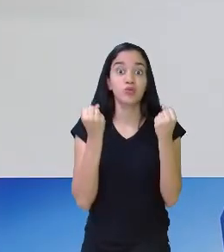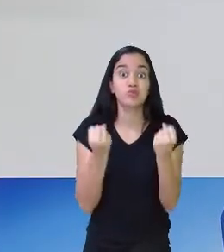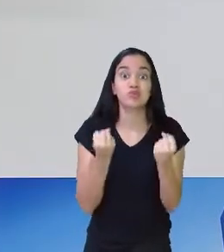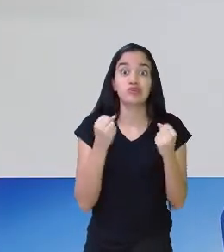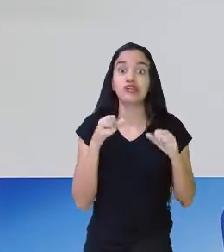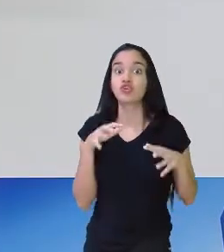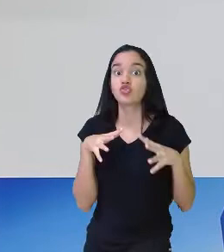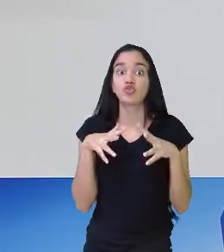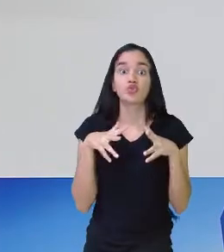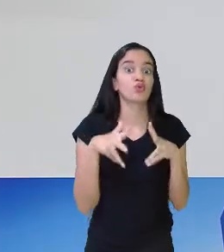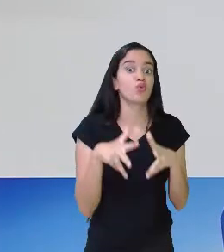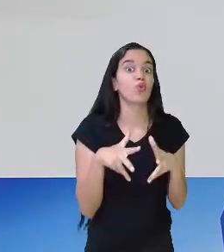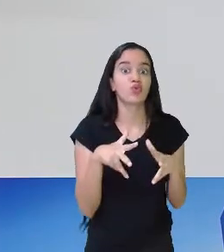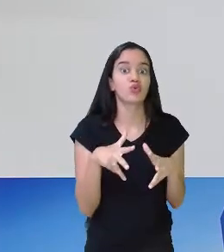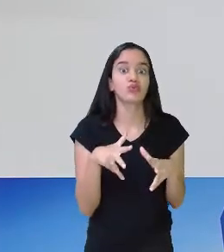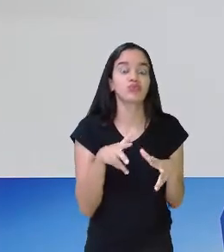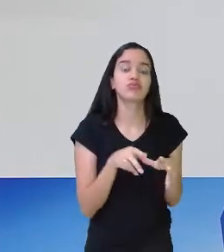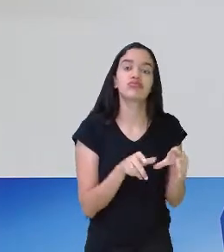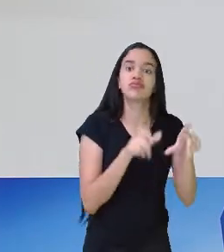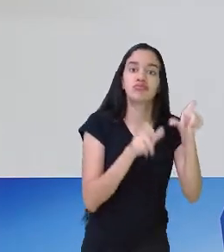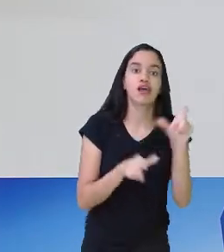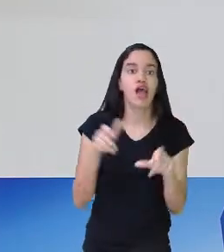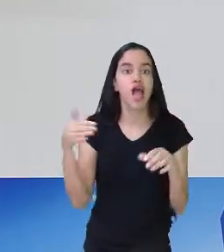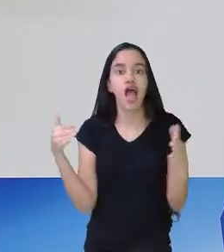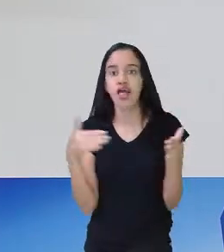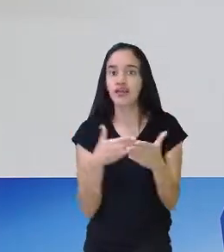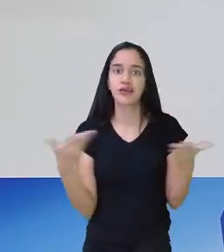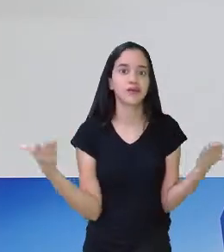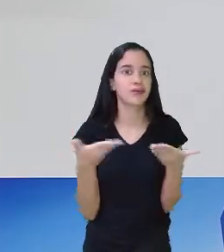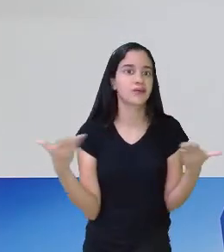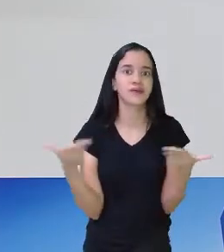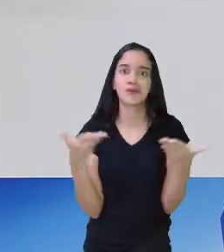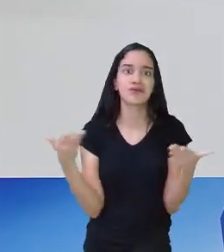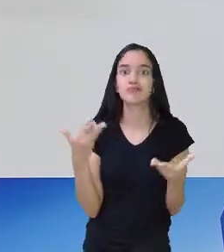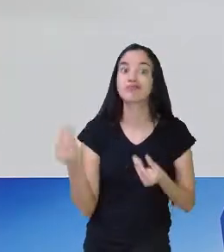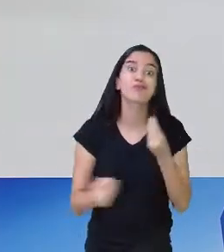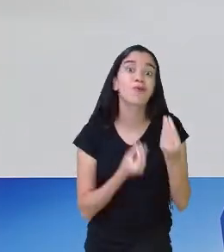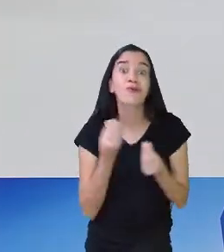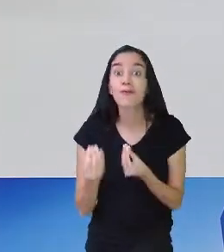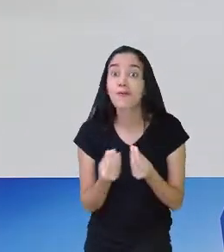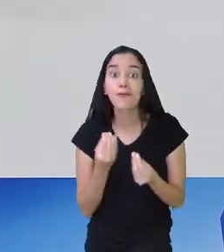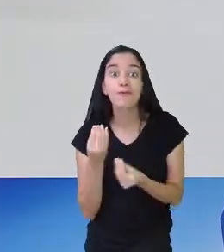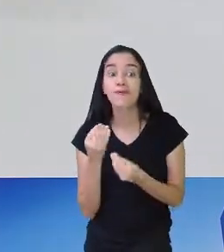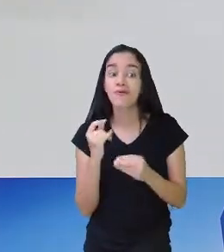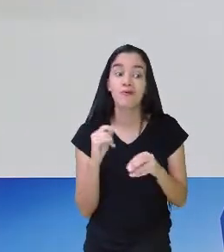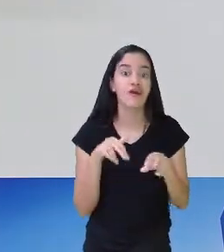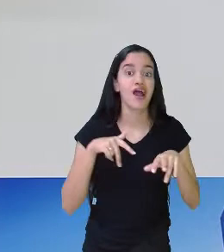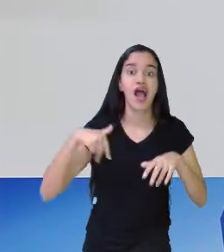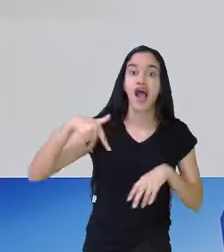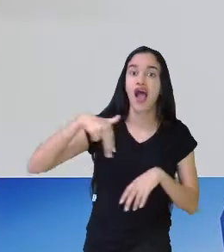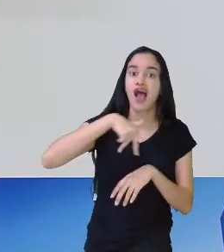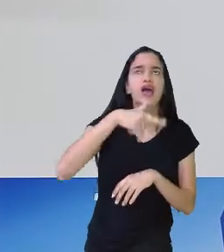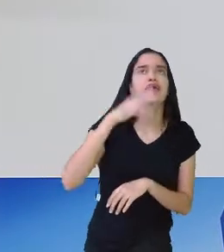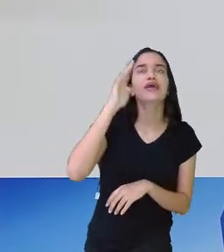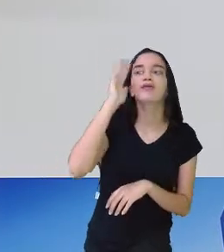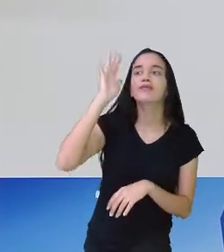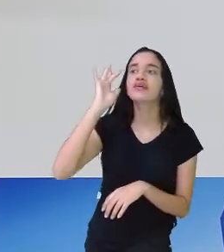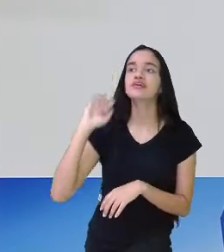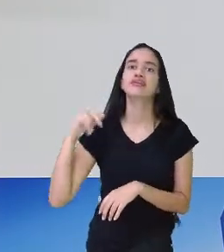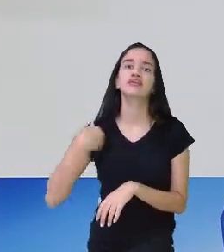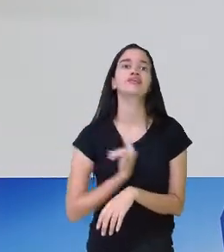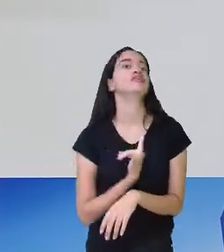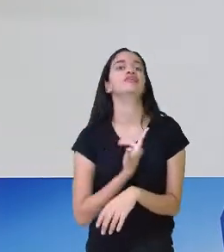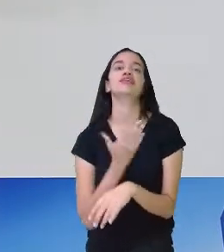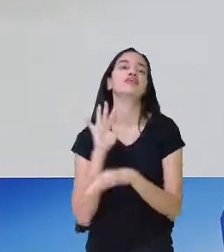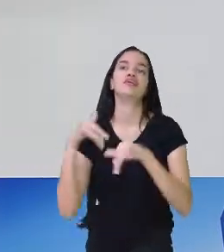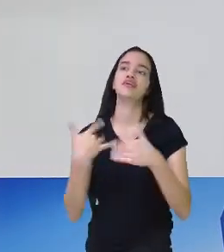seres vivos desde o princípio até hoje. A gente não teria nem como andar, gente. Porque imagina, a gente está aqui vivendo com o